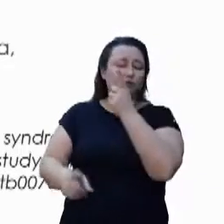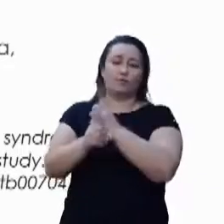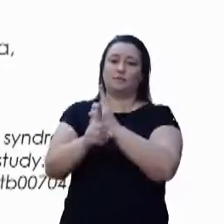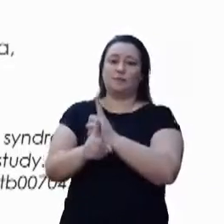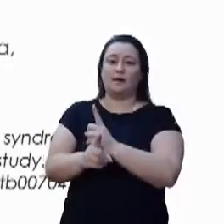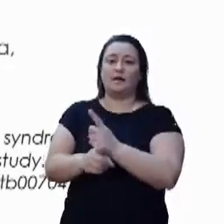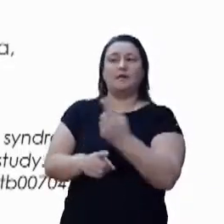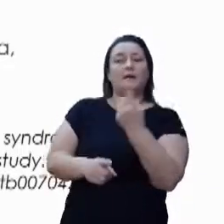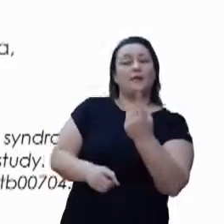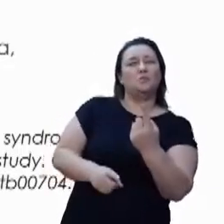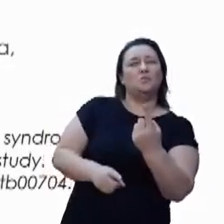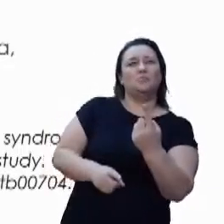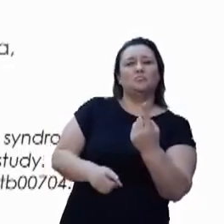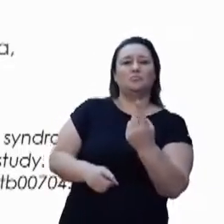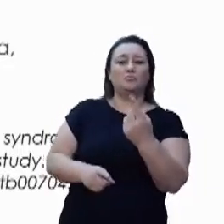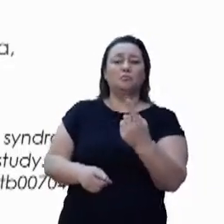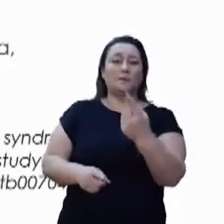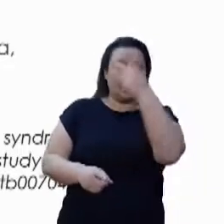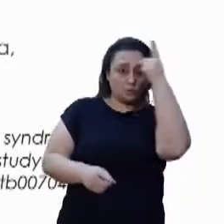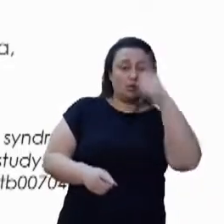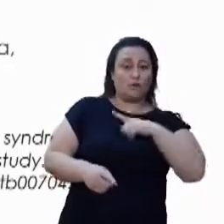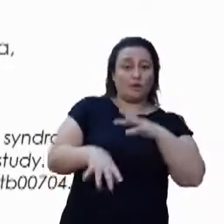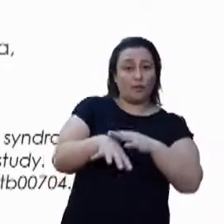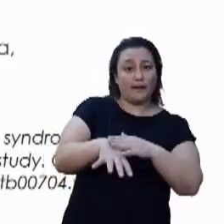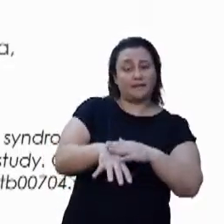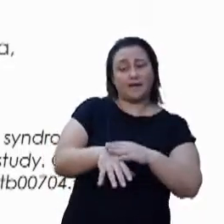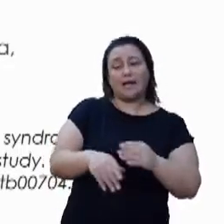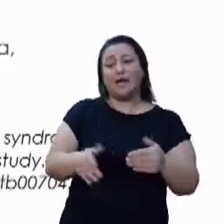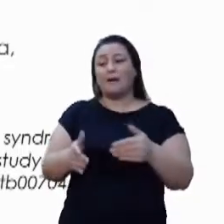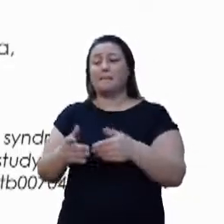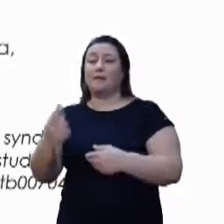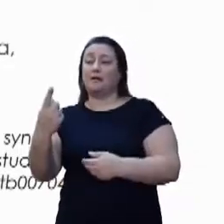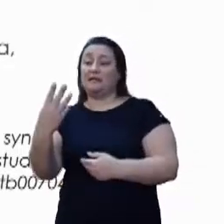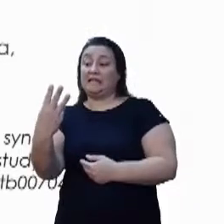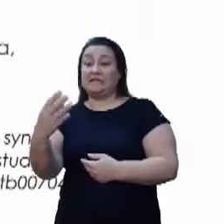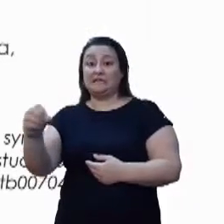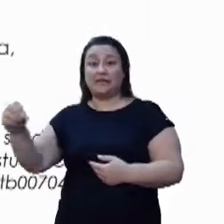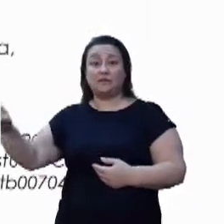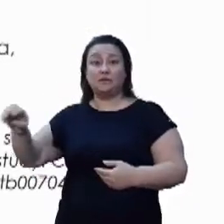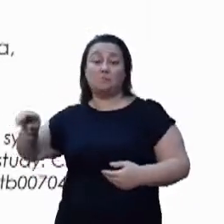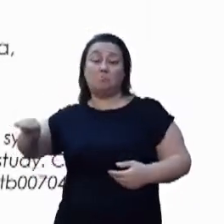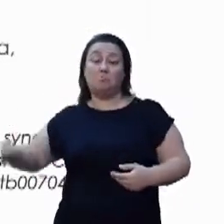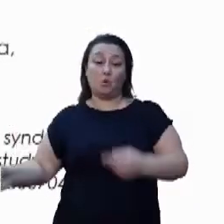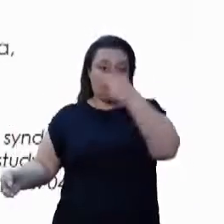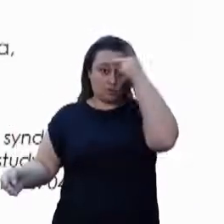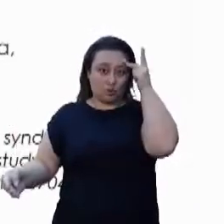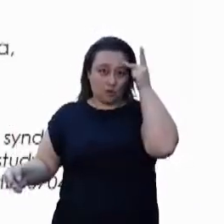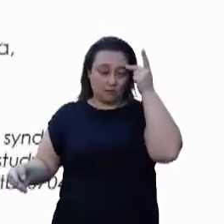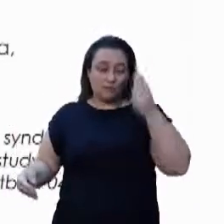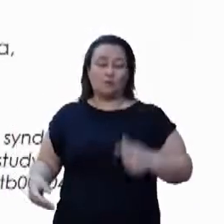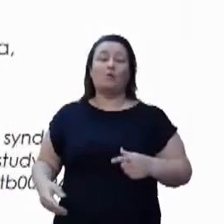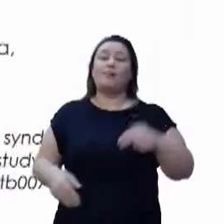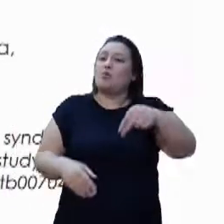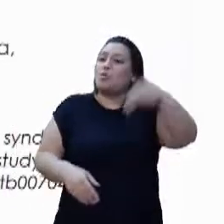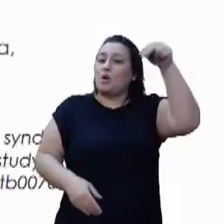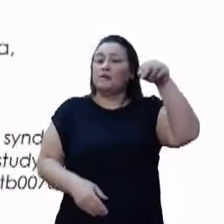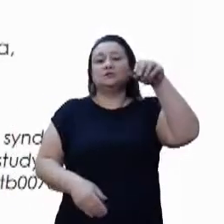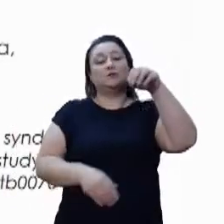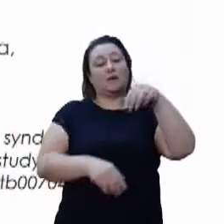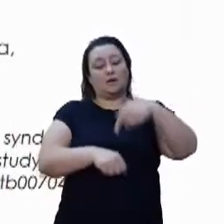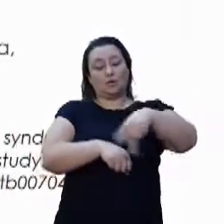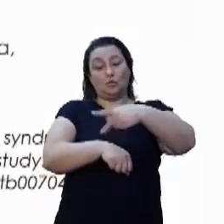de 1 para 200 a 1 para 300 mil habitantes, uma prevalência maior no norte da Suécia, onde esse número pode